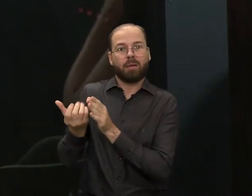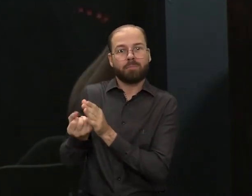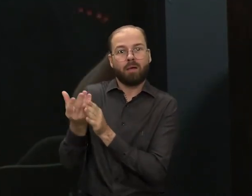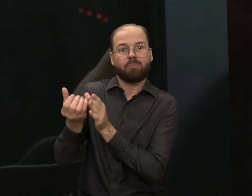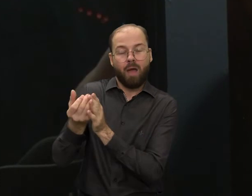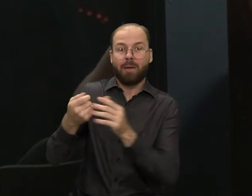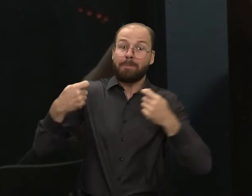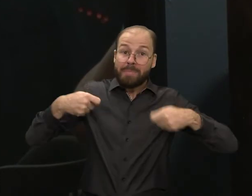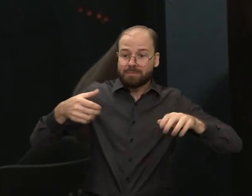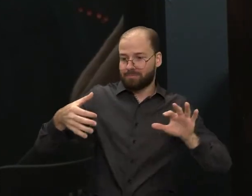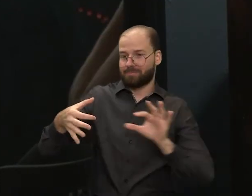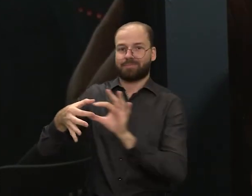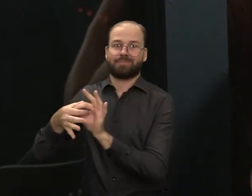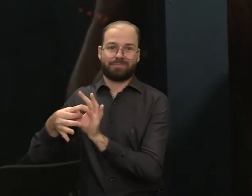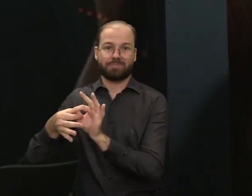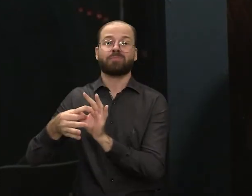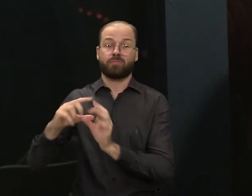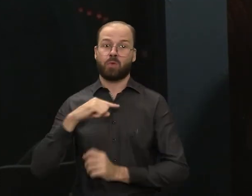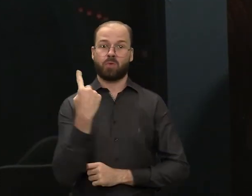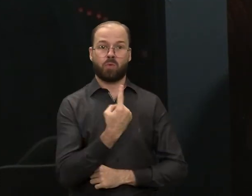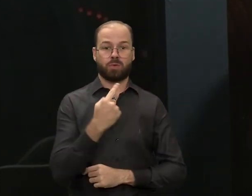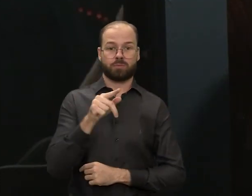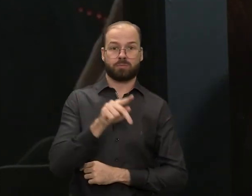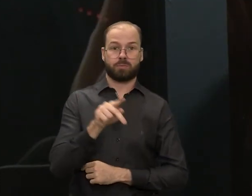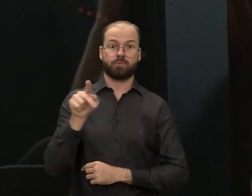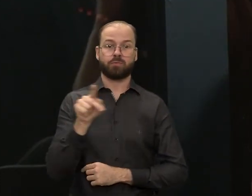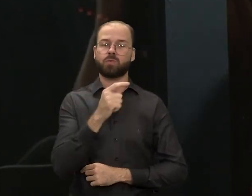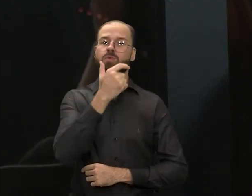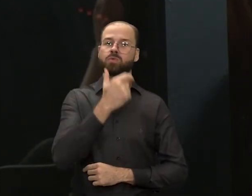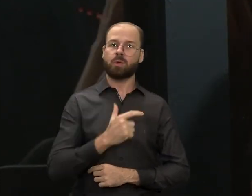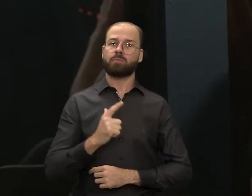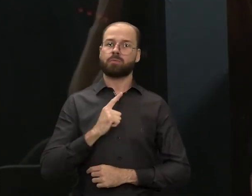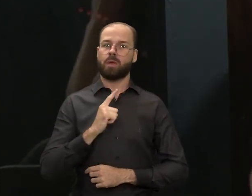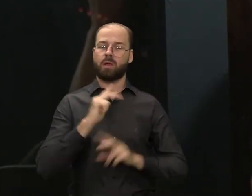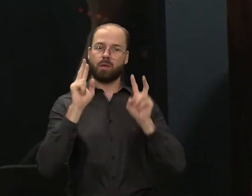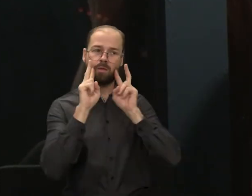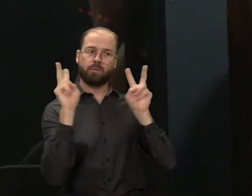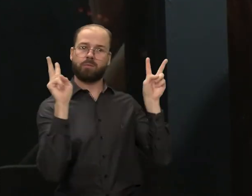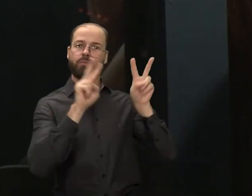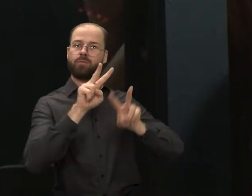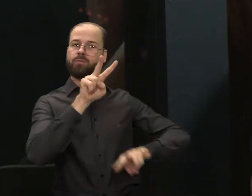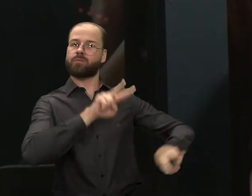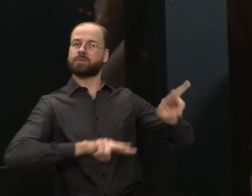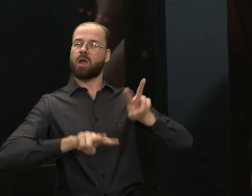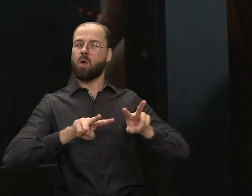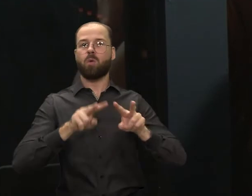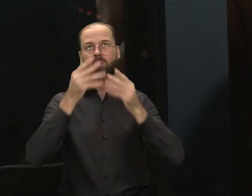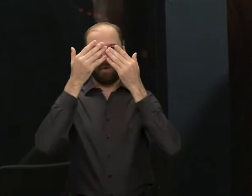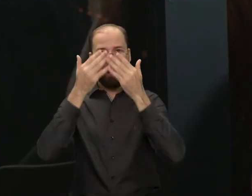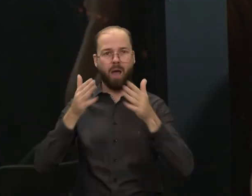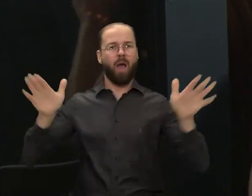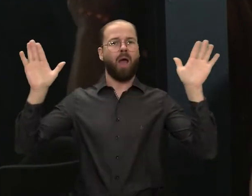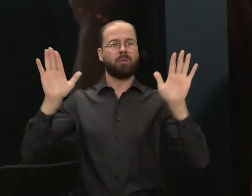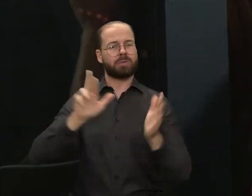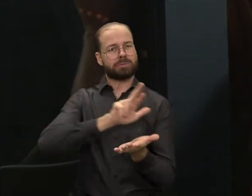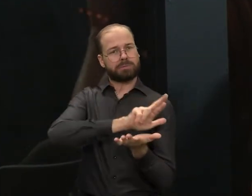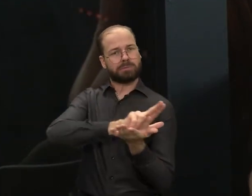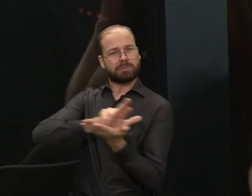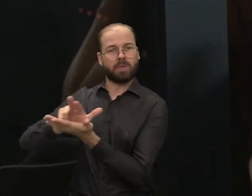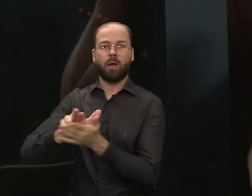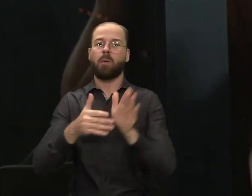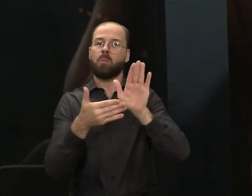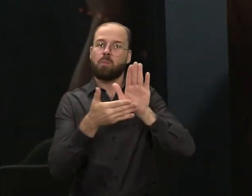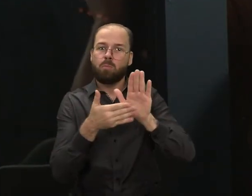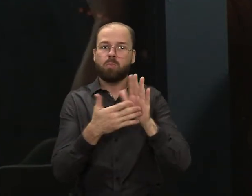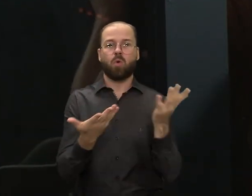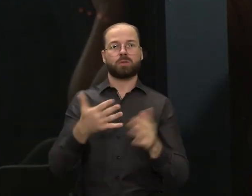nós como professores, a gente tem uma visão muito ampla assim, de um plano, de uma proposta, e a